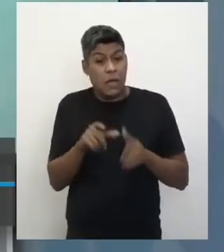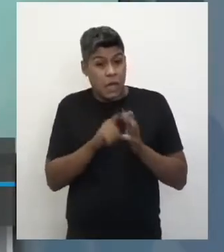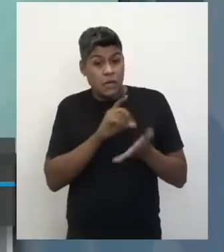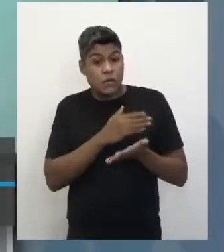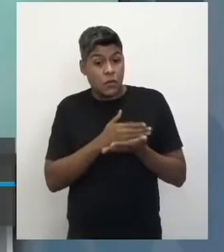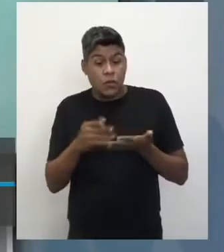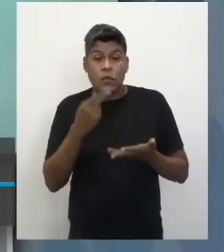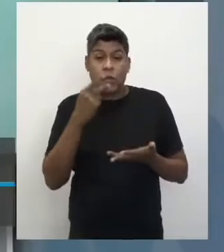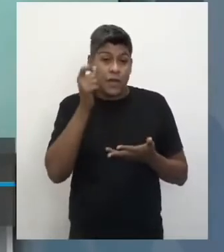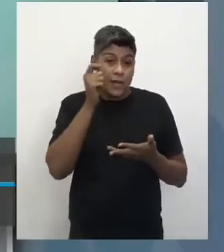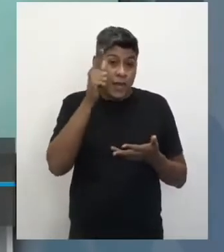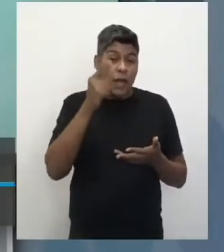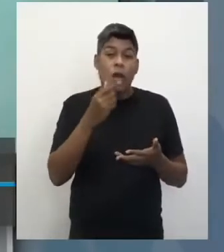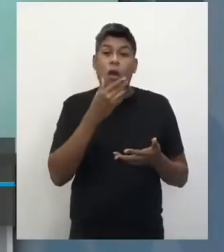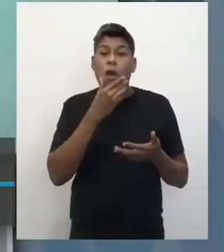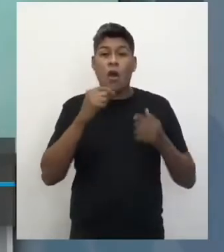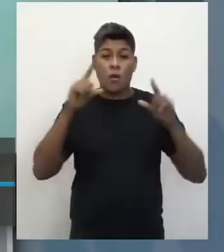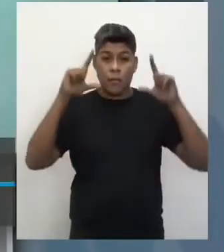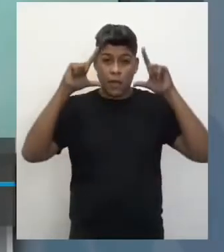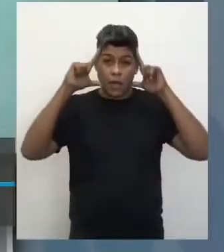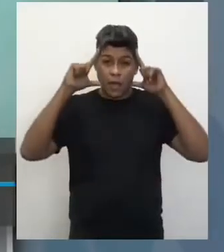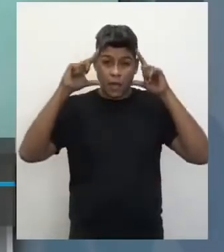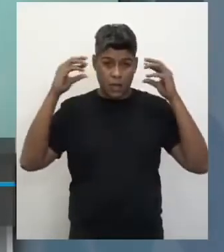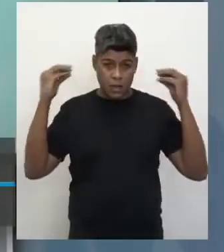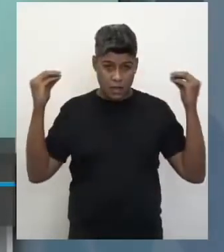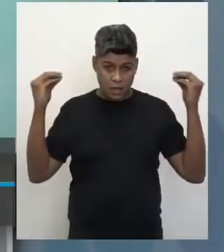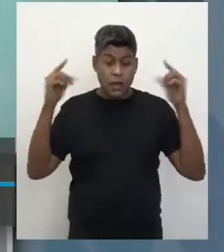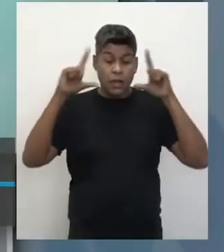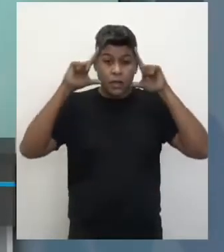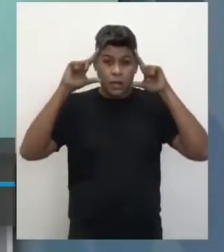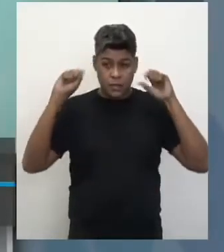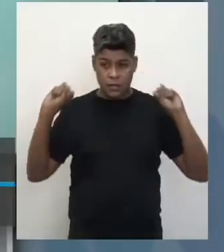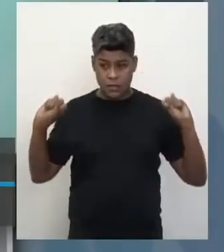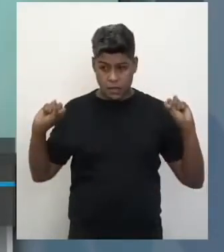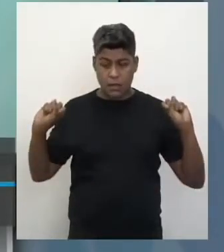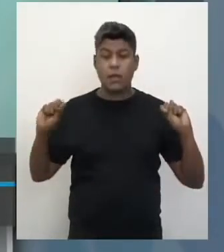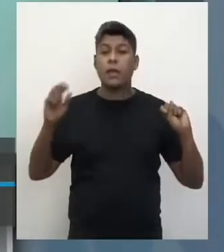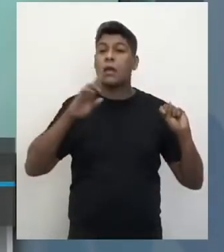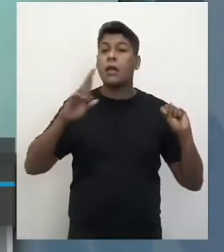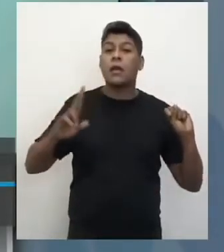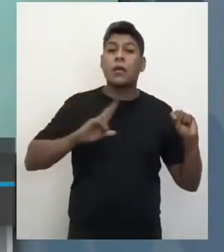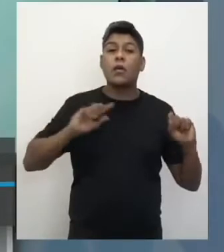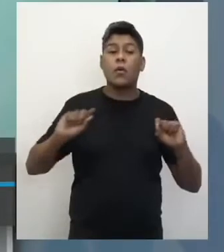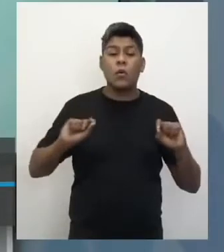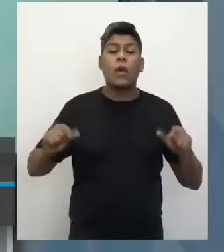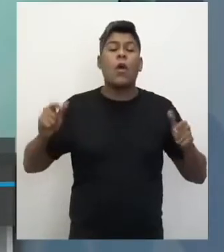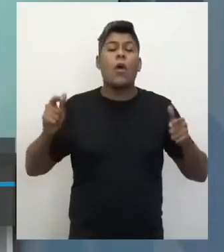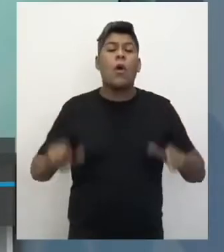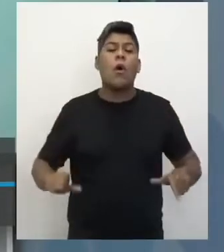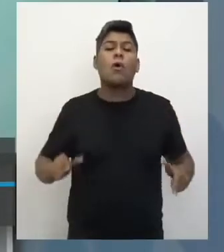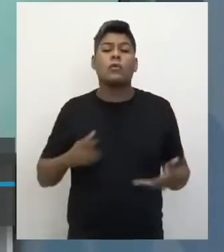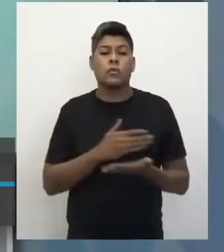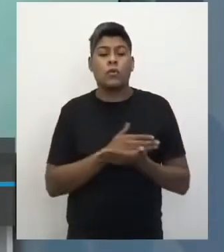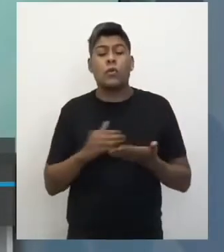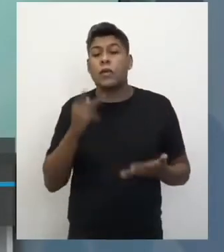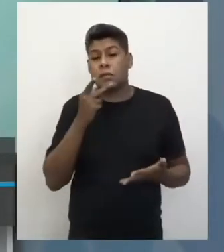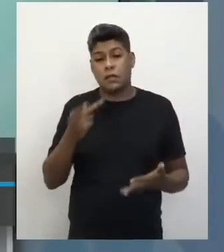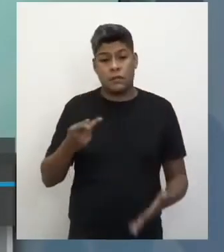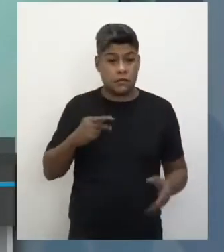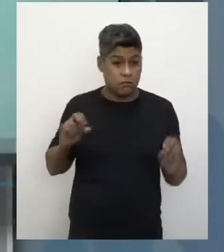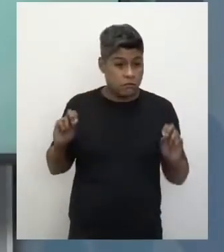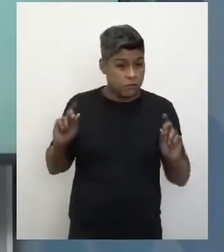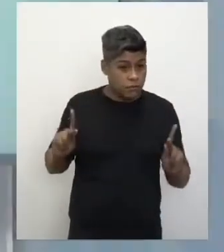falar das ideias do Lamarck, eu vou jogar uma perguntinha aí para ver o que vocês respondem para mim, para ver a partir de onde que eu tenho que começar a falar, tá